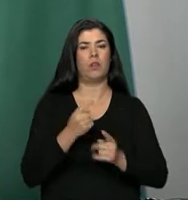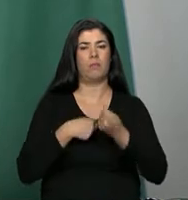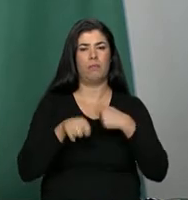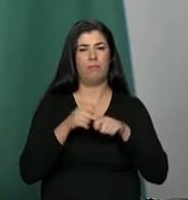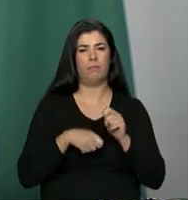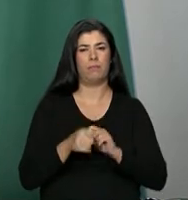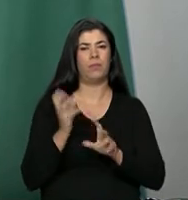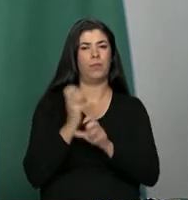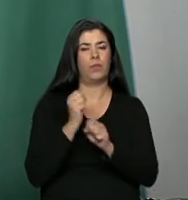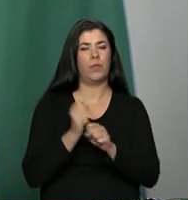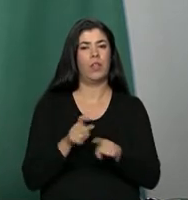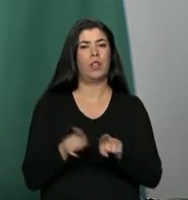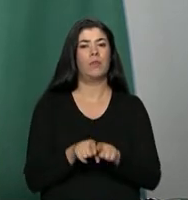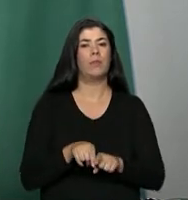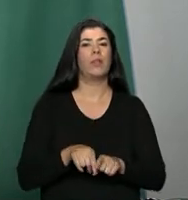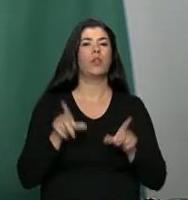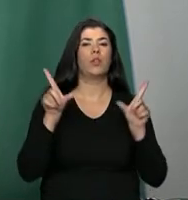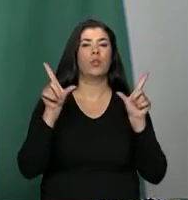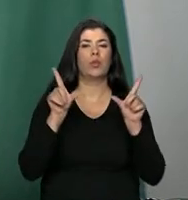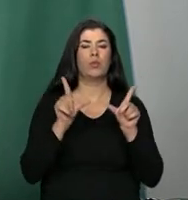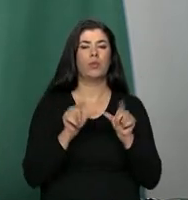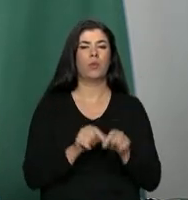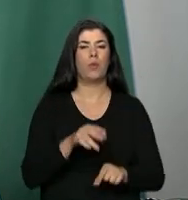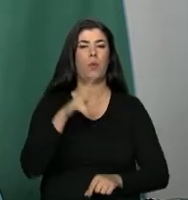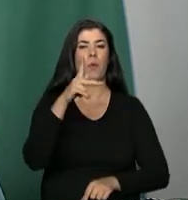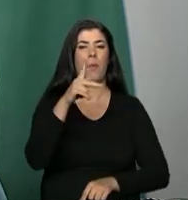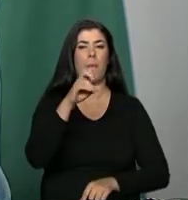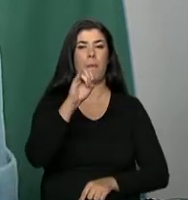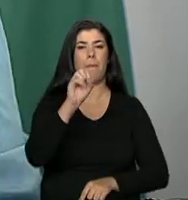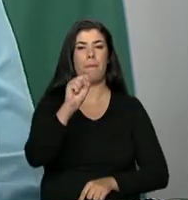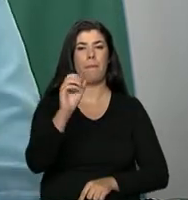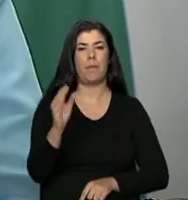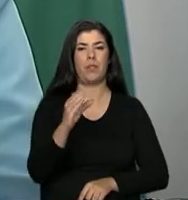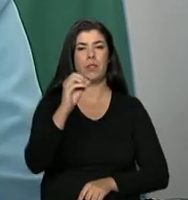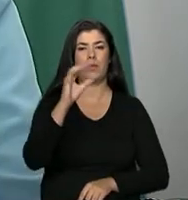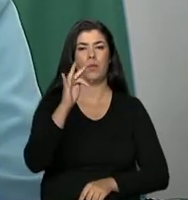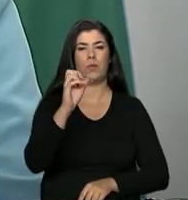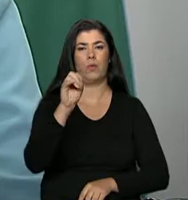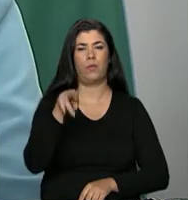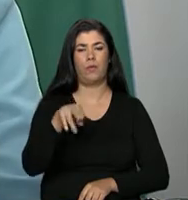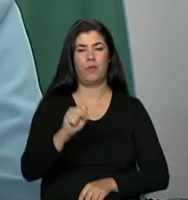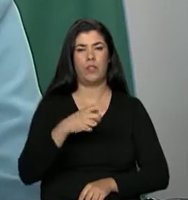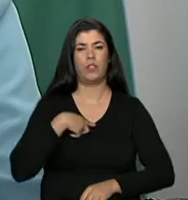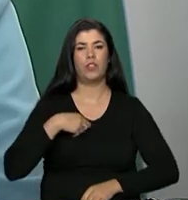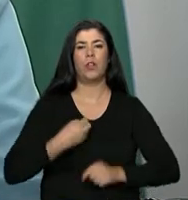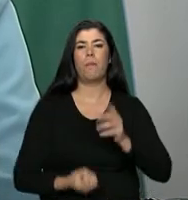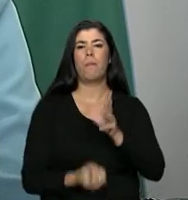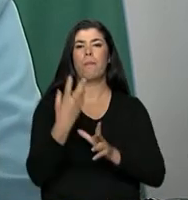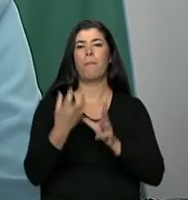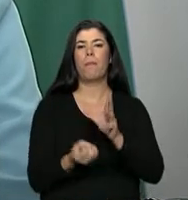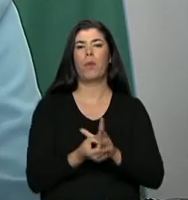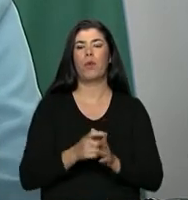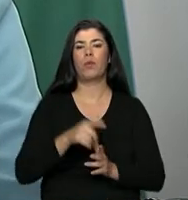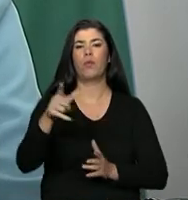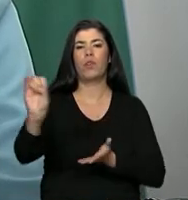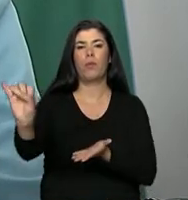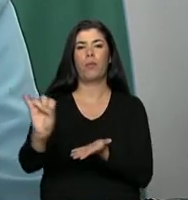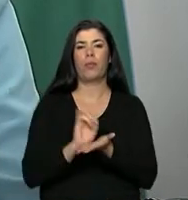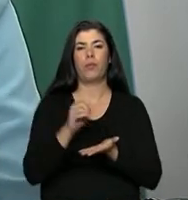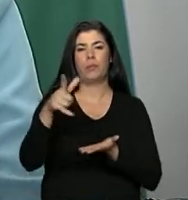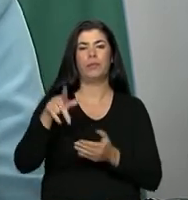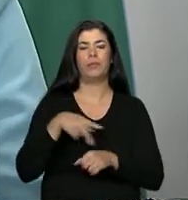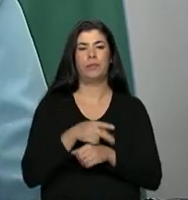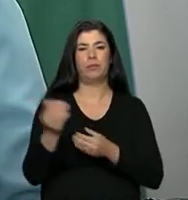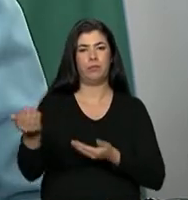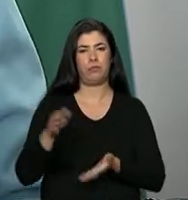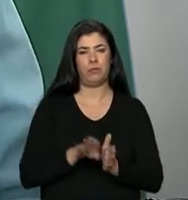o PIS/COFINS, aliás, dos produtos importados. E corrigimos também o IPI. E fizemos